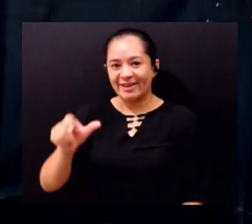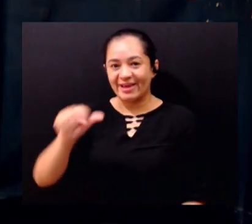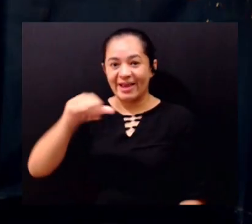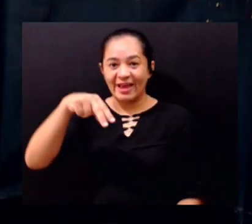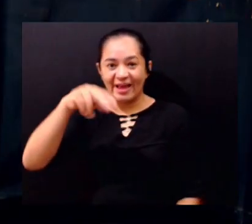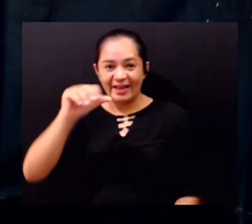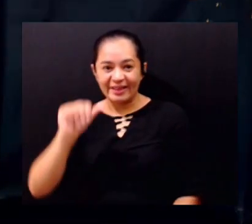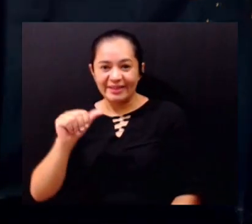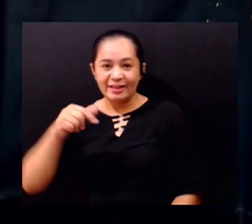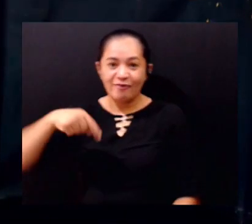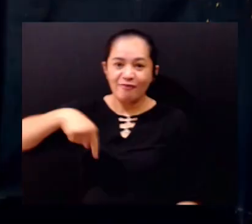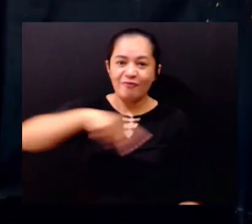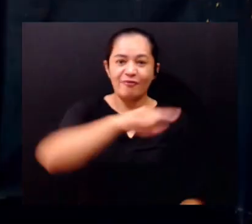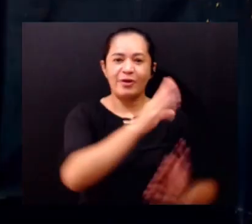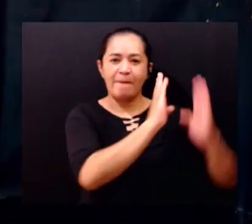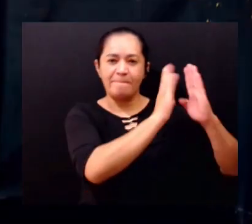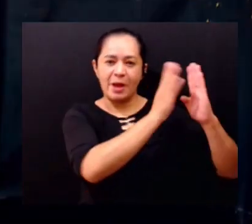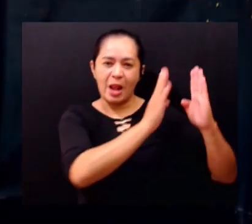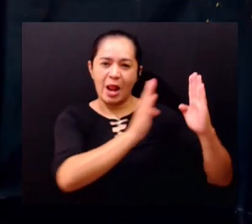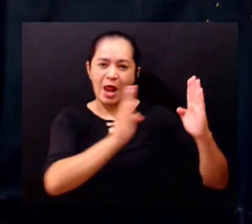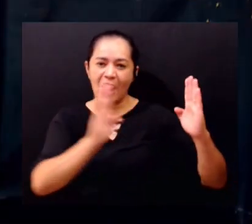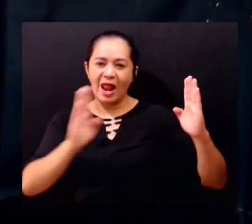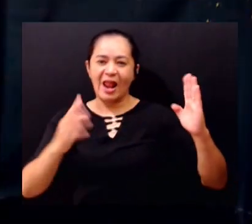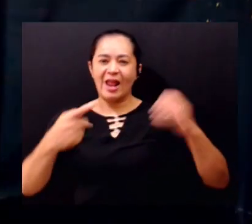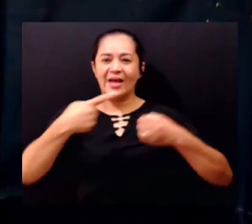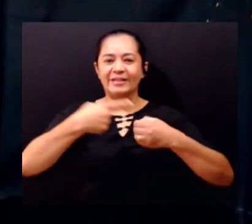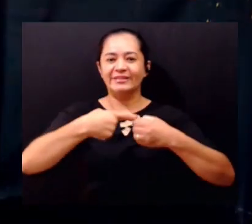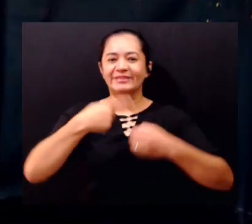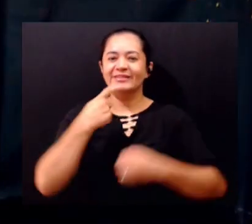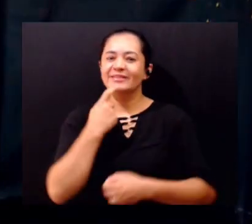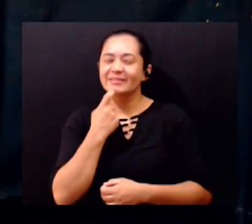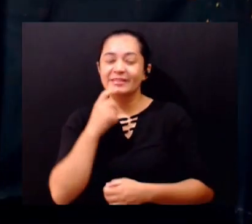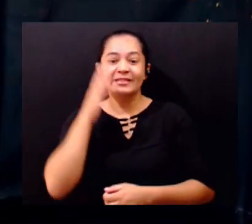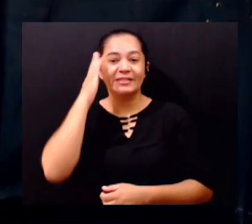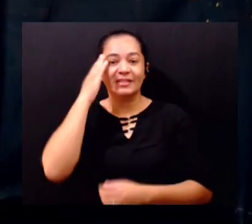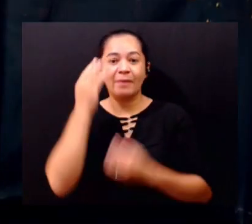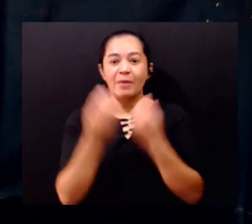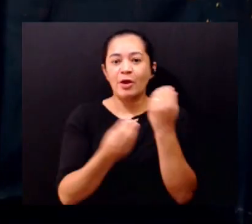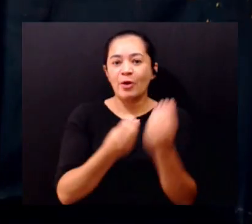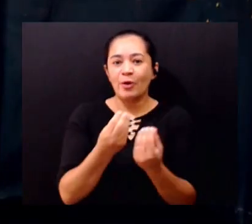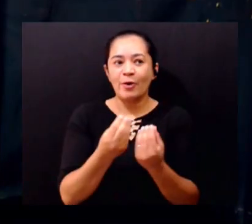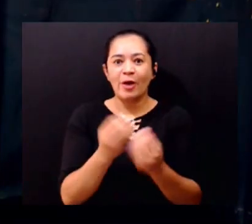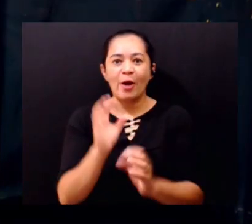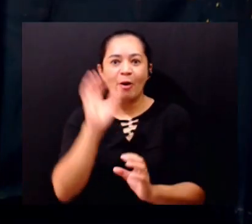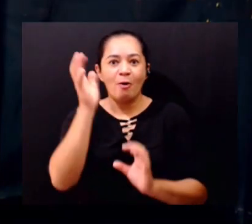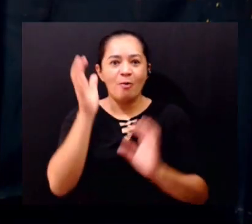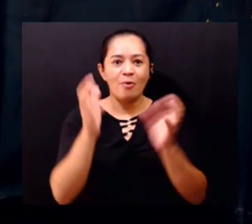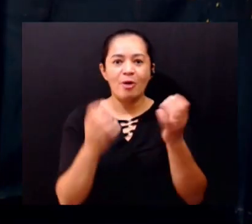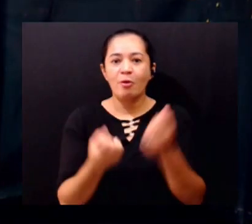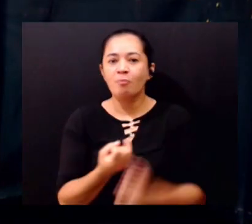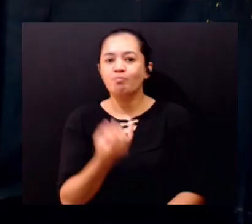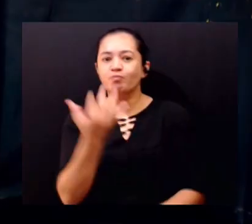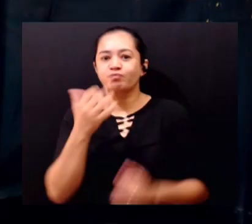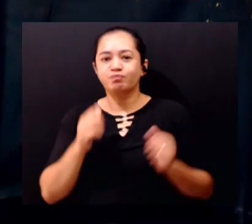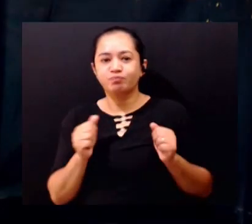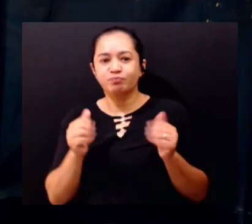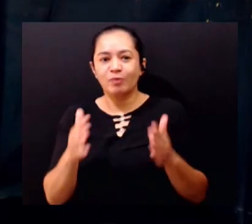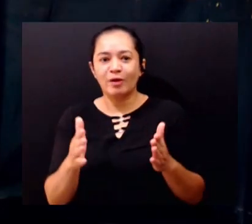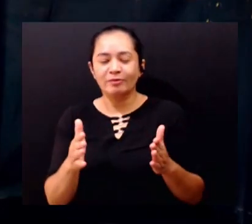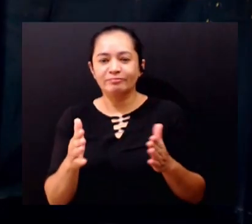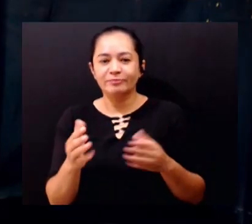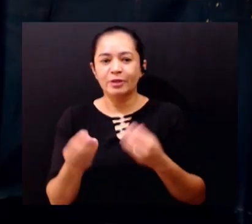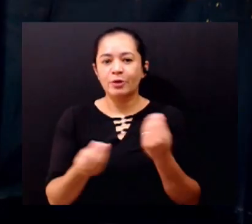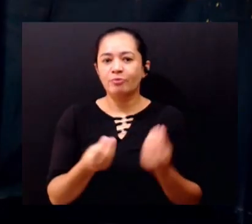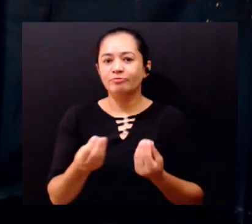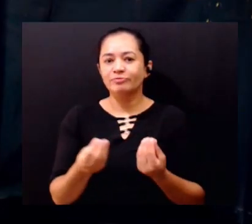está acontecendo na biblioteca, quais as ações, né? Em alusão ao Dia Nacional